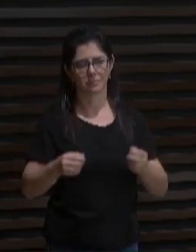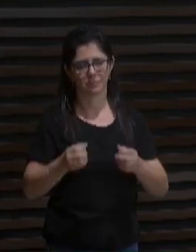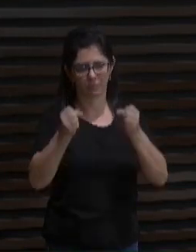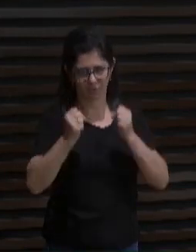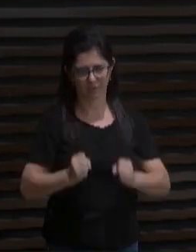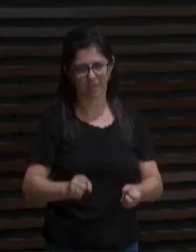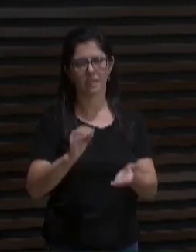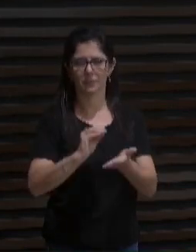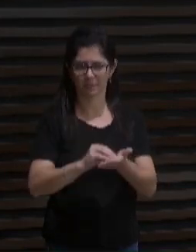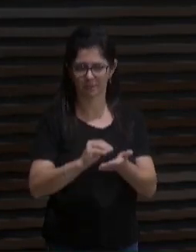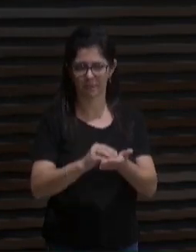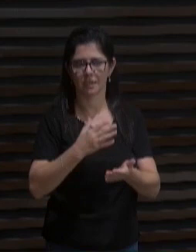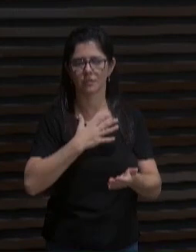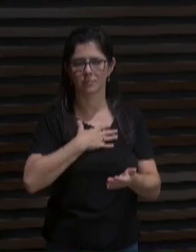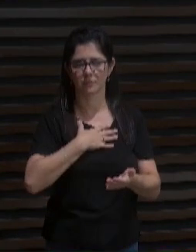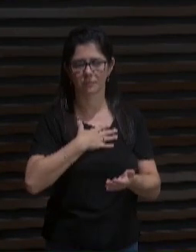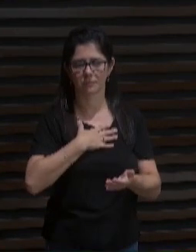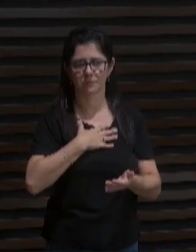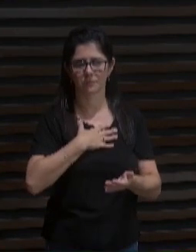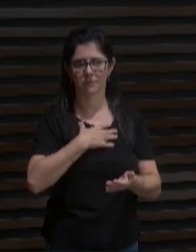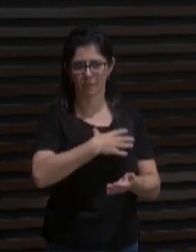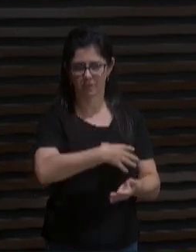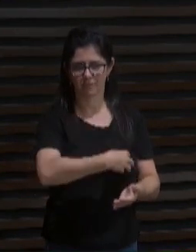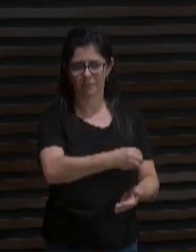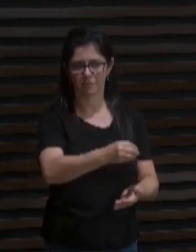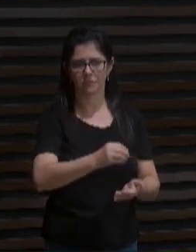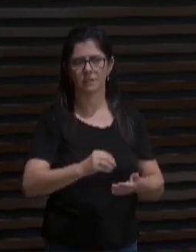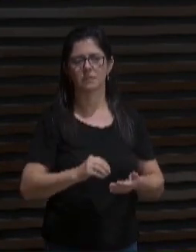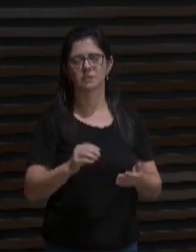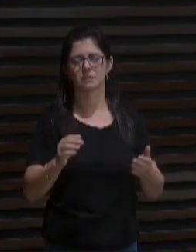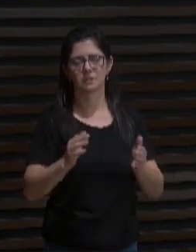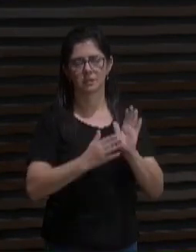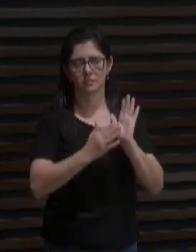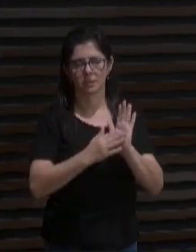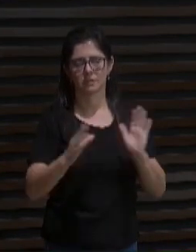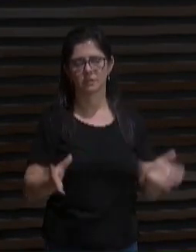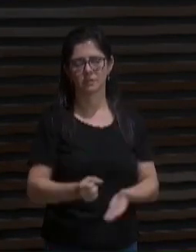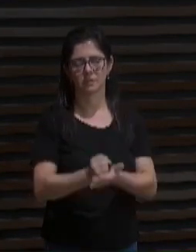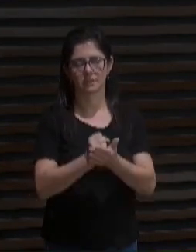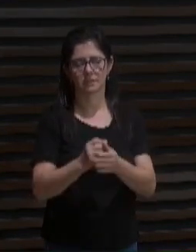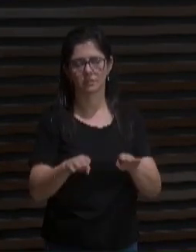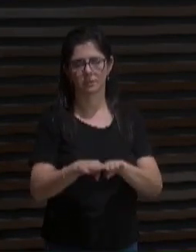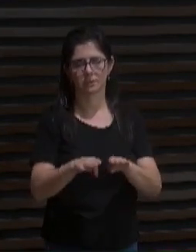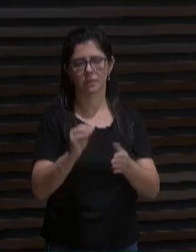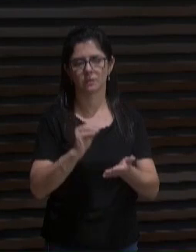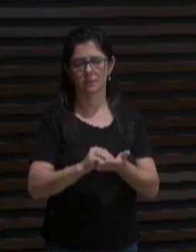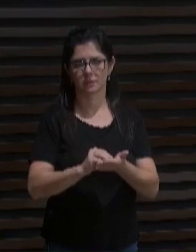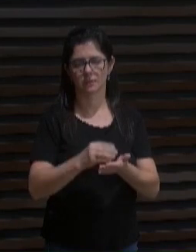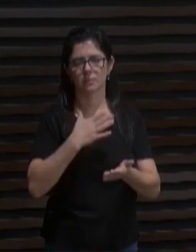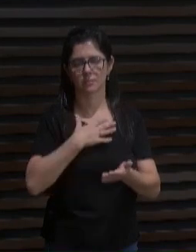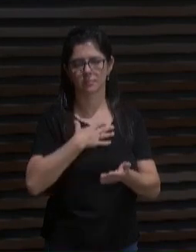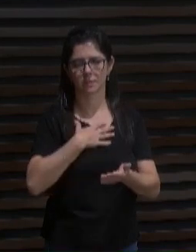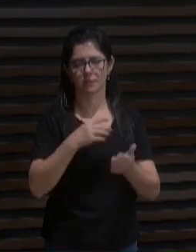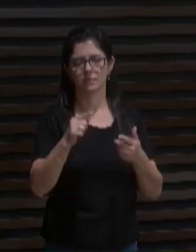Todo-Poderoso, nesse instante eu entrego o meu sangue nas tuas mãos, na salvação da alma dele. Também entrego os meus netos, Salomão,